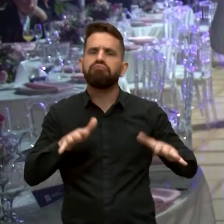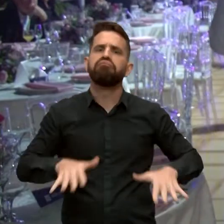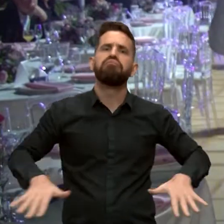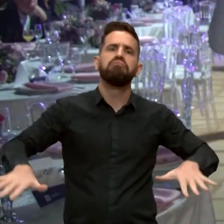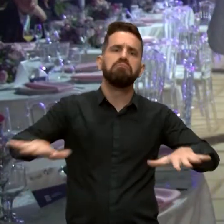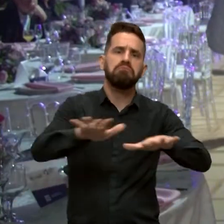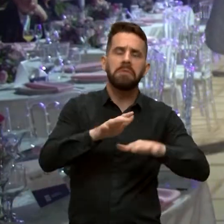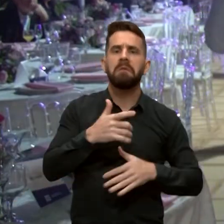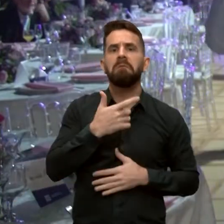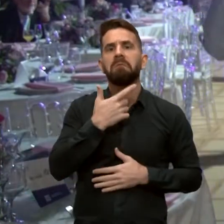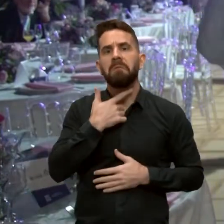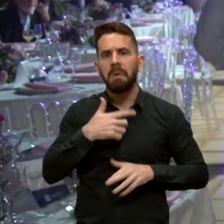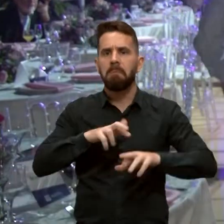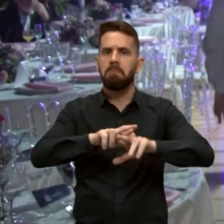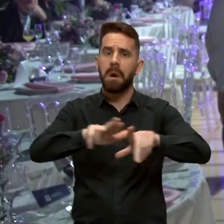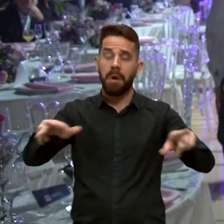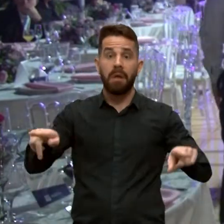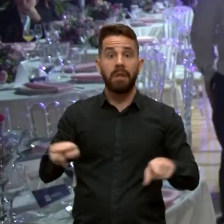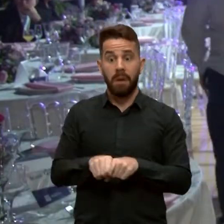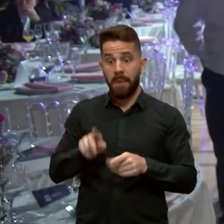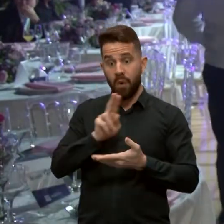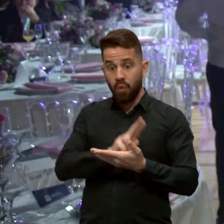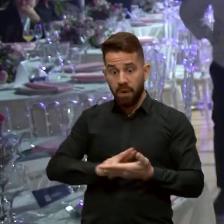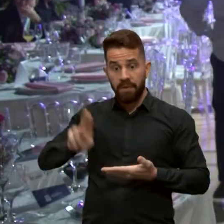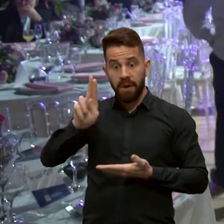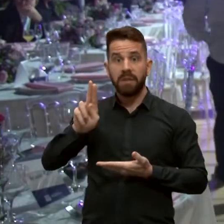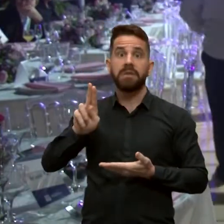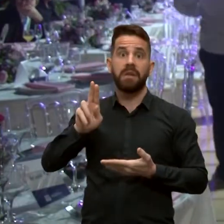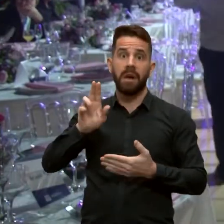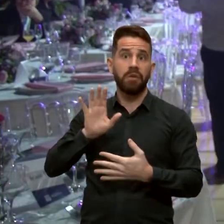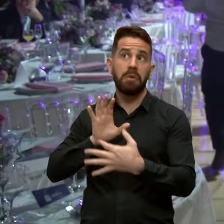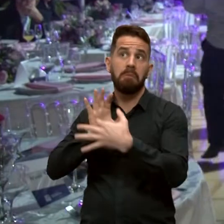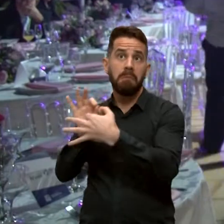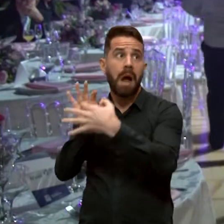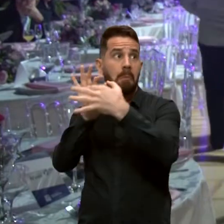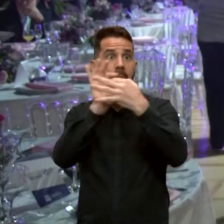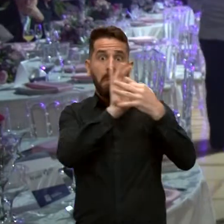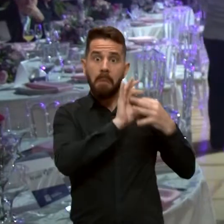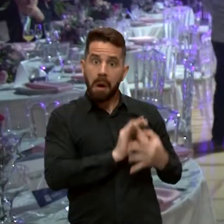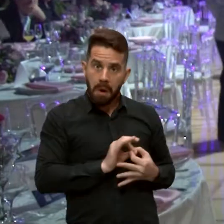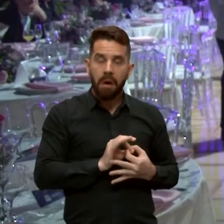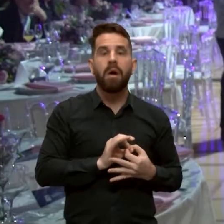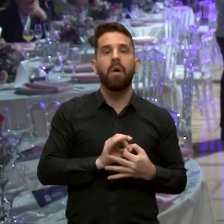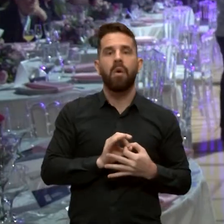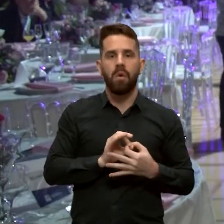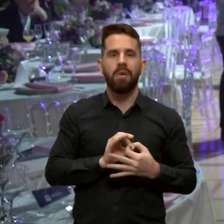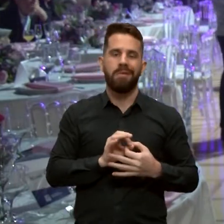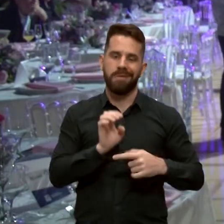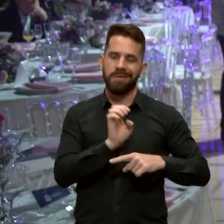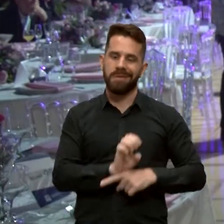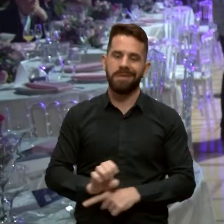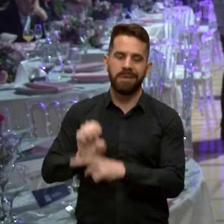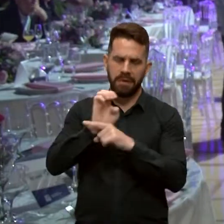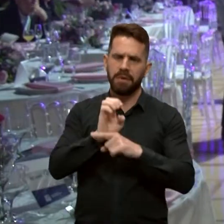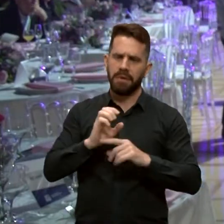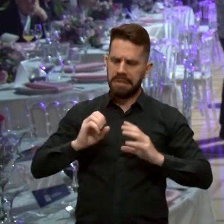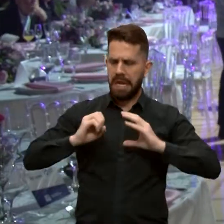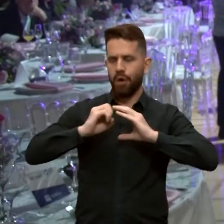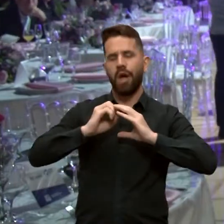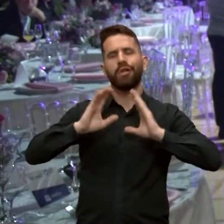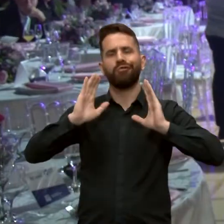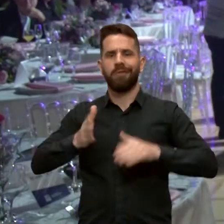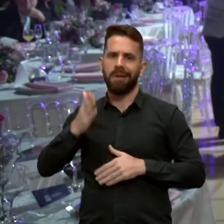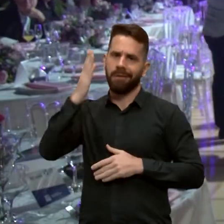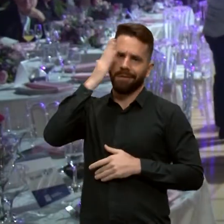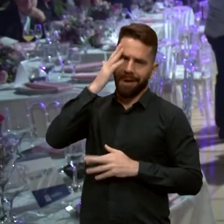levar a universidade para outros cantos do Brasil, né, não só o Centro-Oeste, como nós já estamos consolidados,